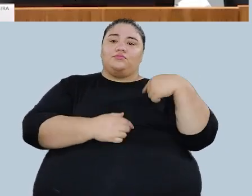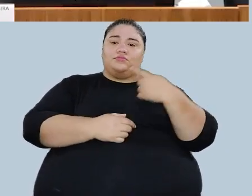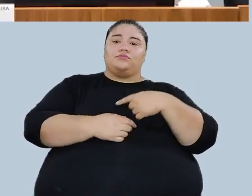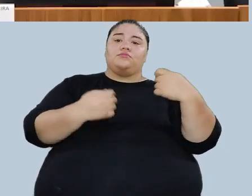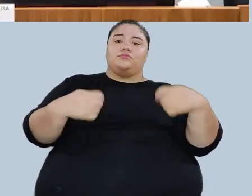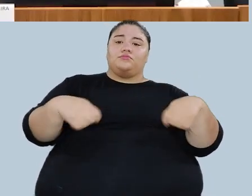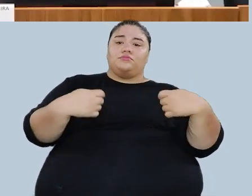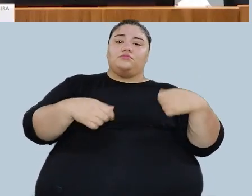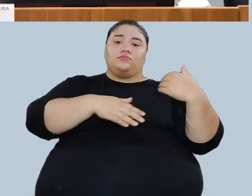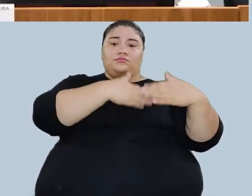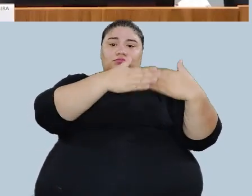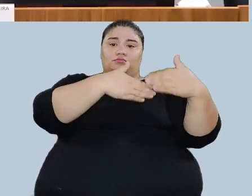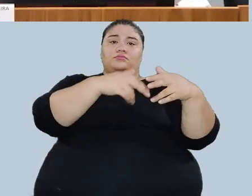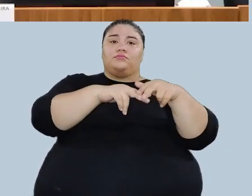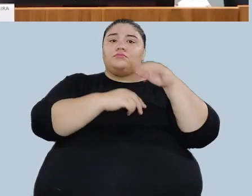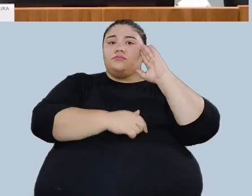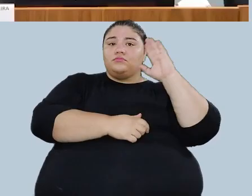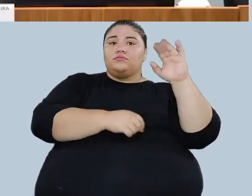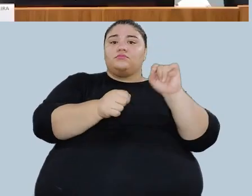né, avançar para